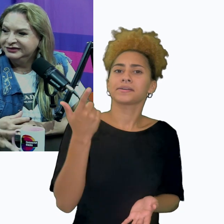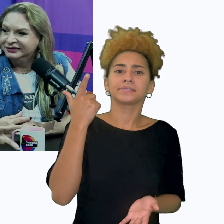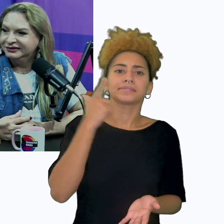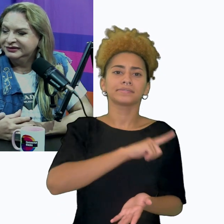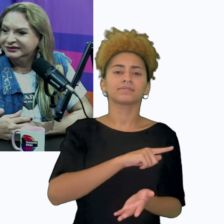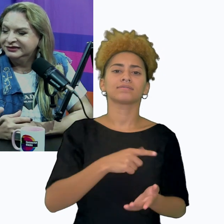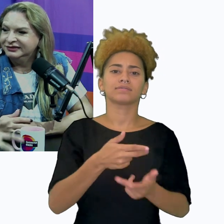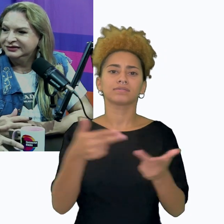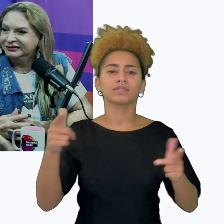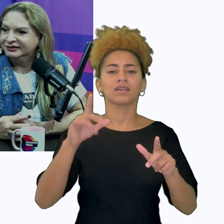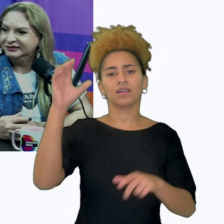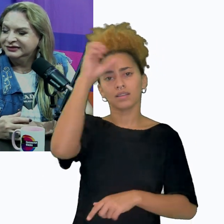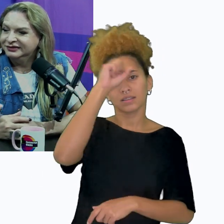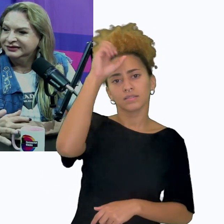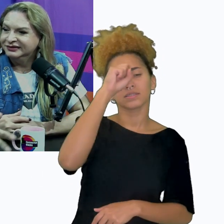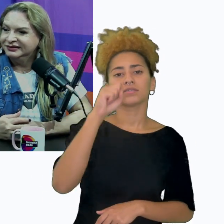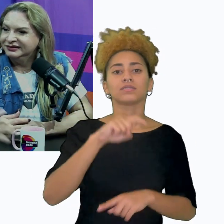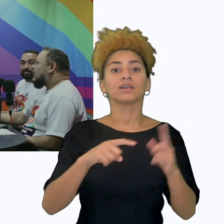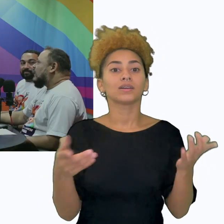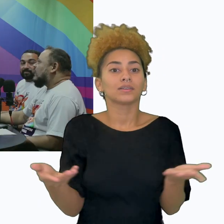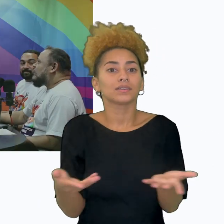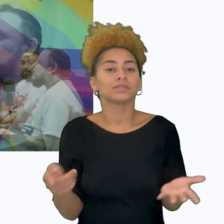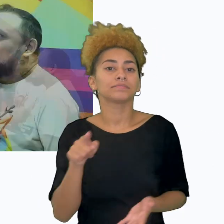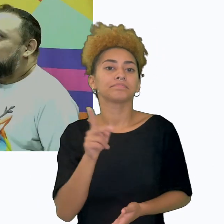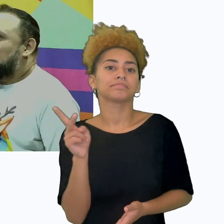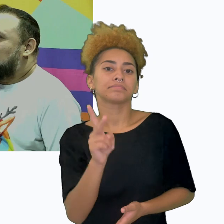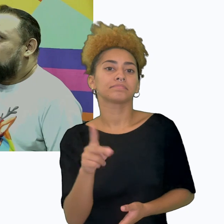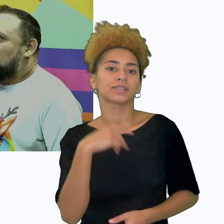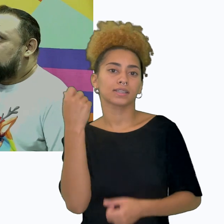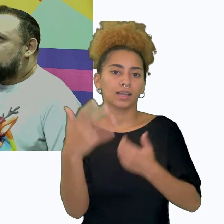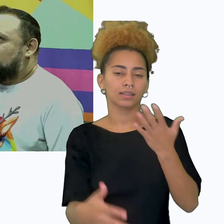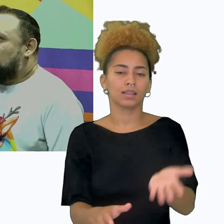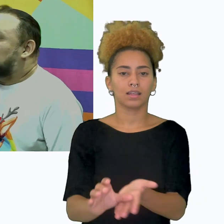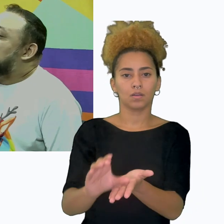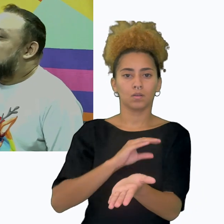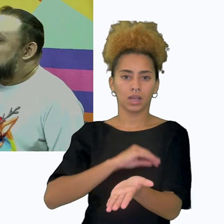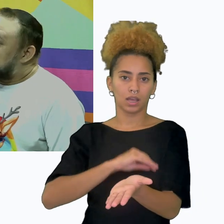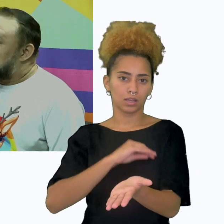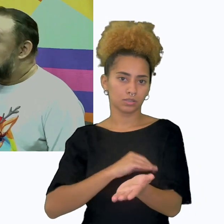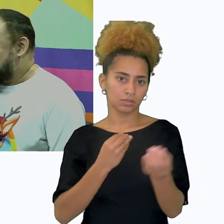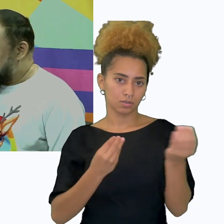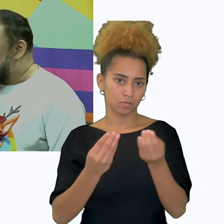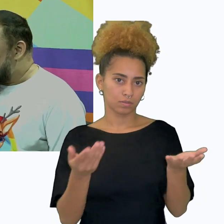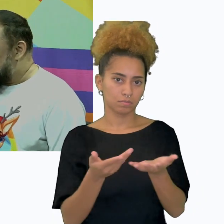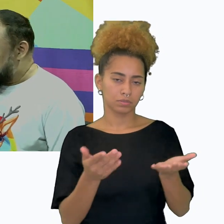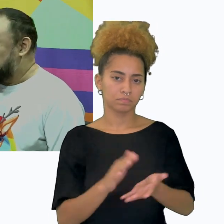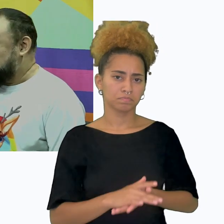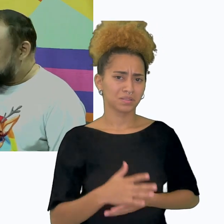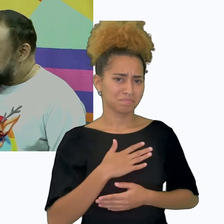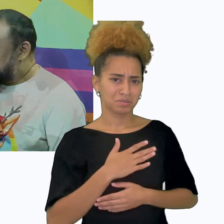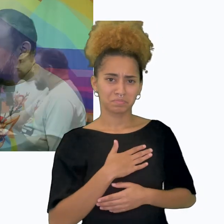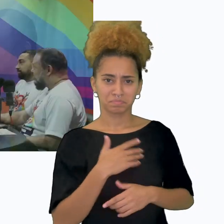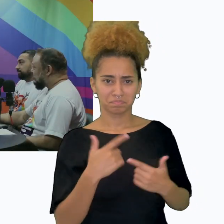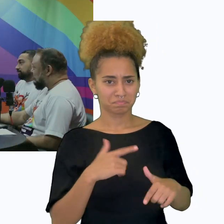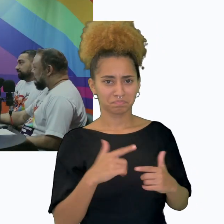que eu fiz, das matérias que eu fazia, das coisas que eu aprendi. E hoje, o que vocês falam dos cachês que são pagos hoje, atualmente?